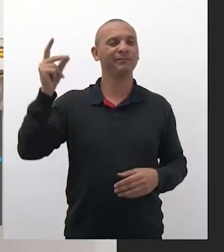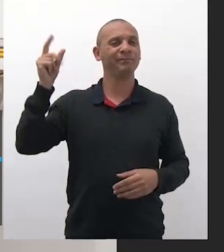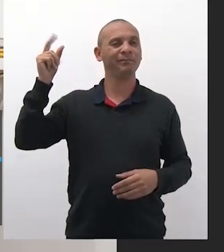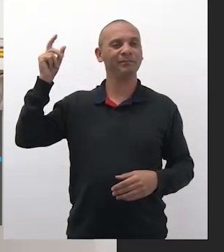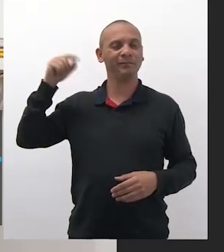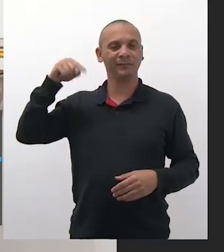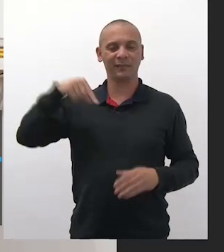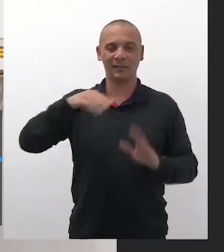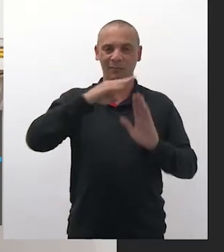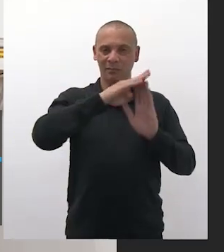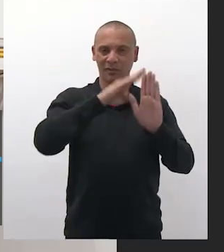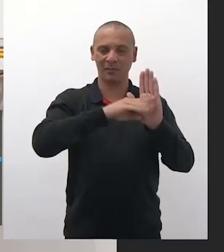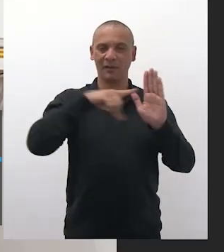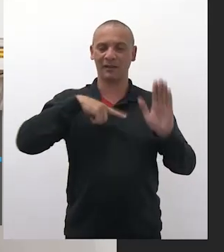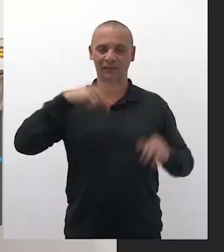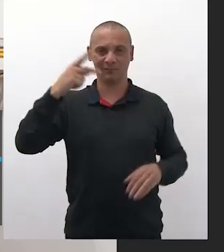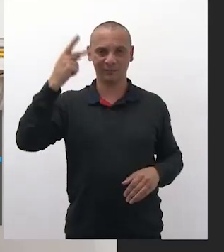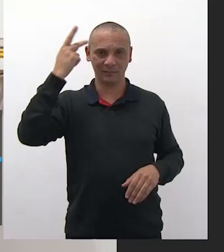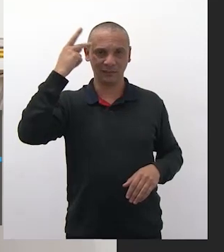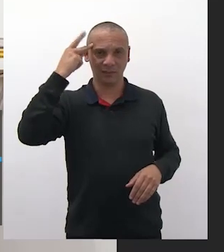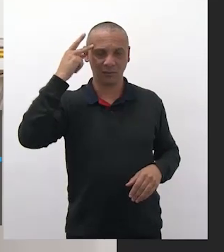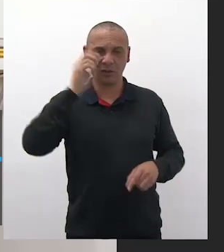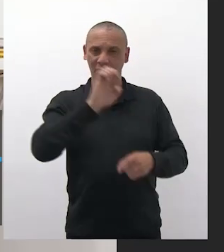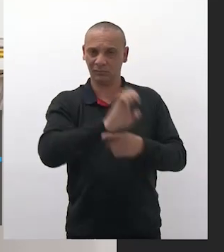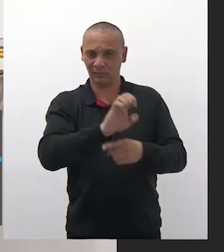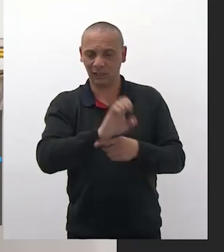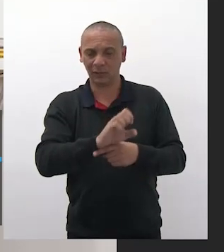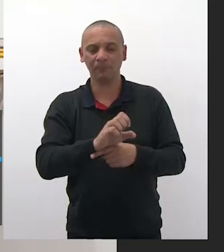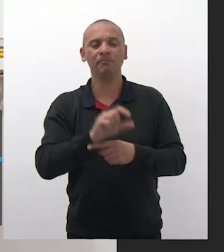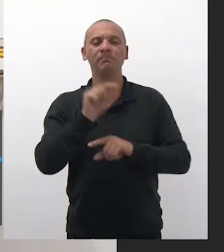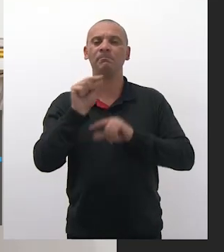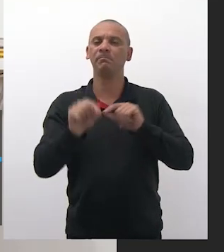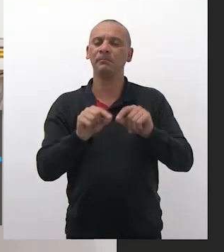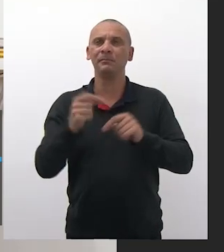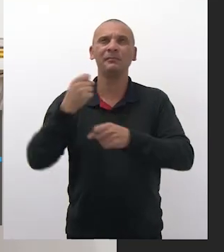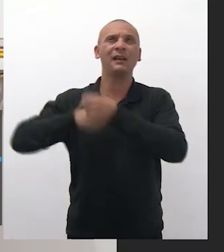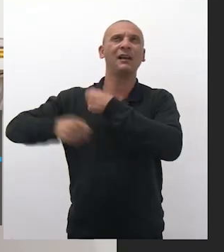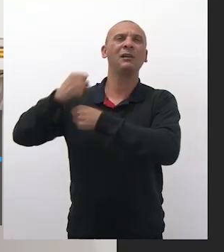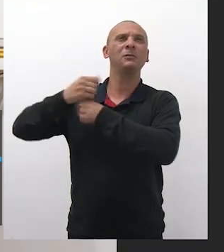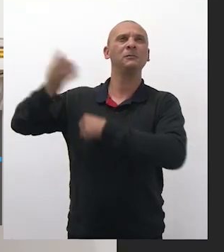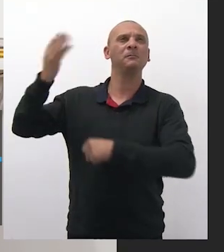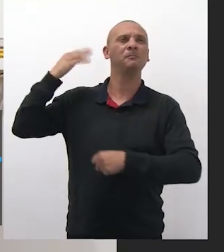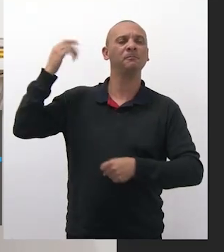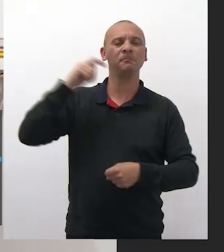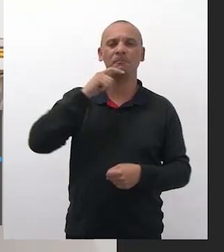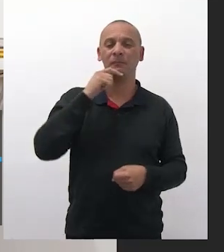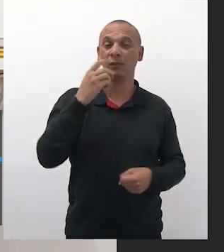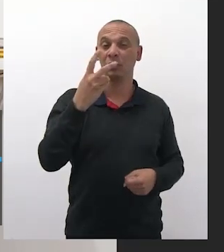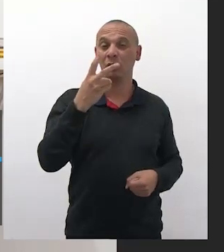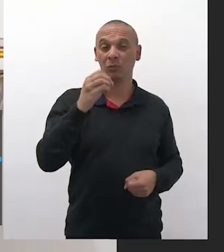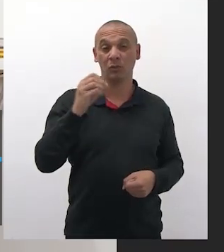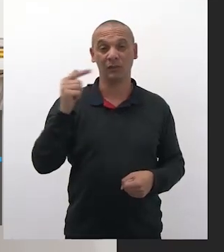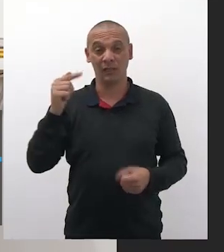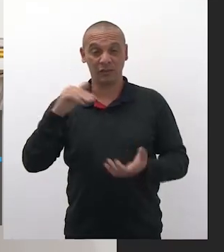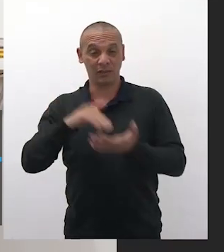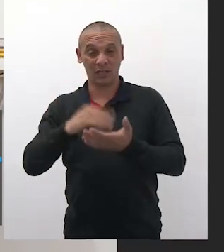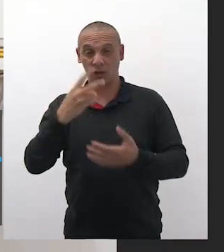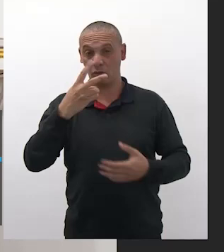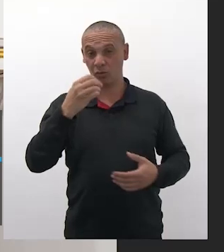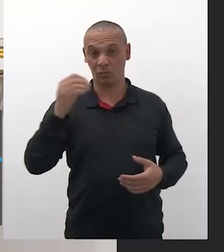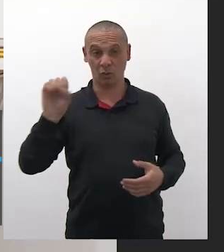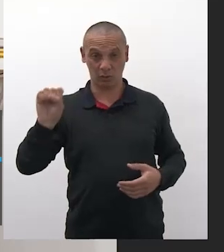um programa que teve no estado, né, foi acho que de 2007 para